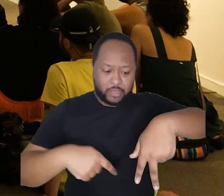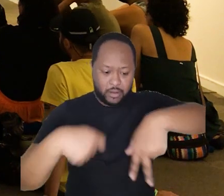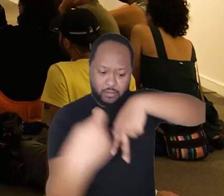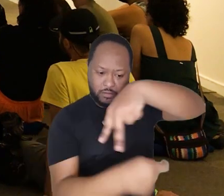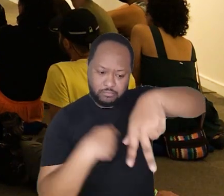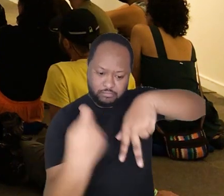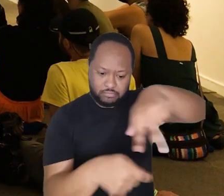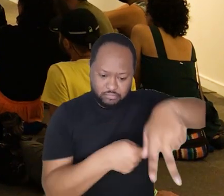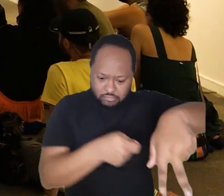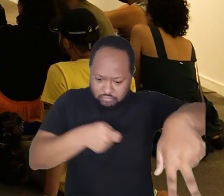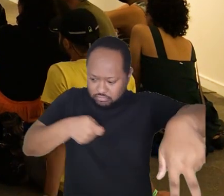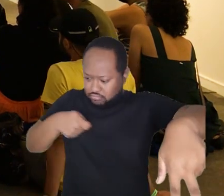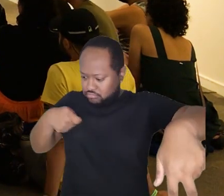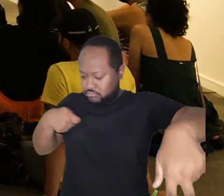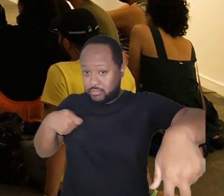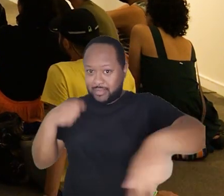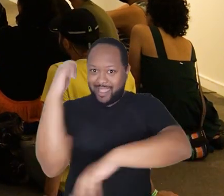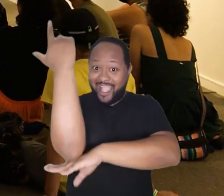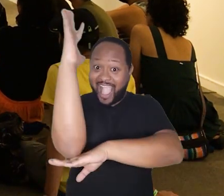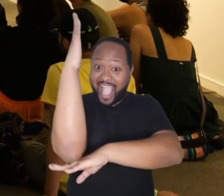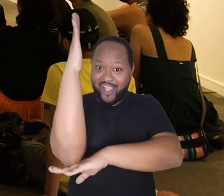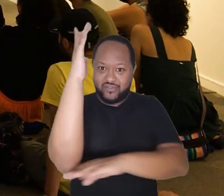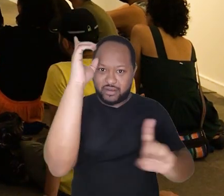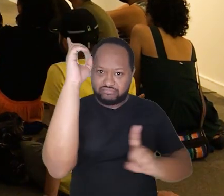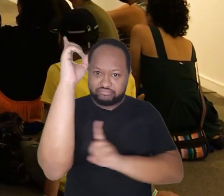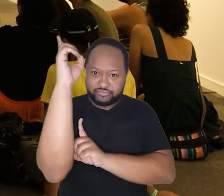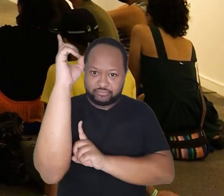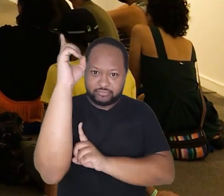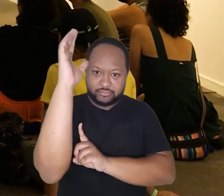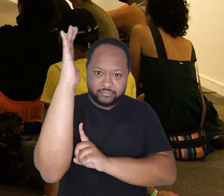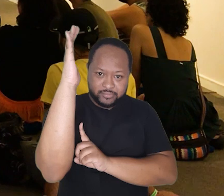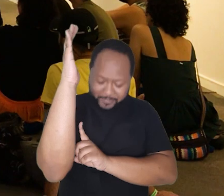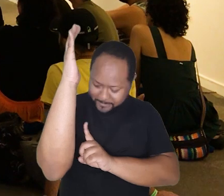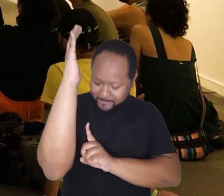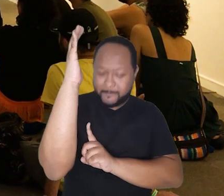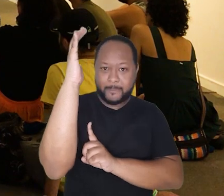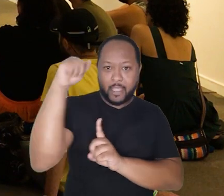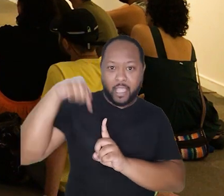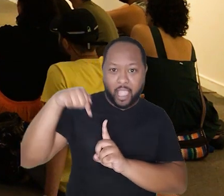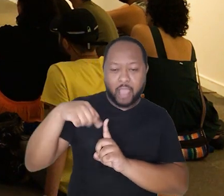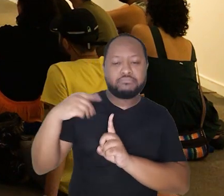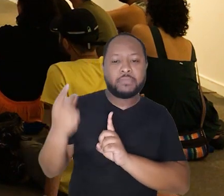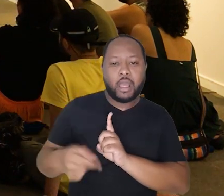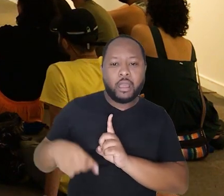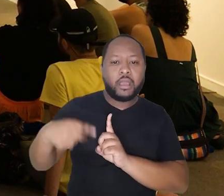foi para trás de uma árvore. E ele ficou esperando,